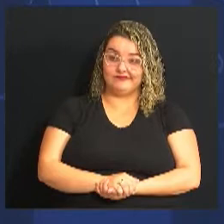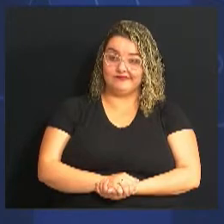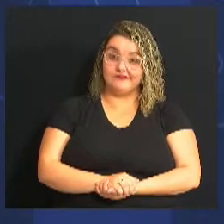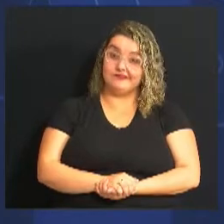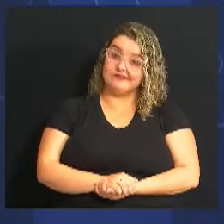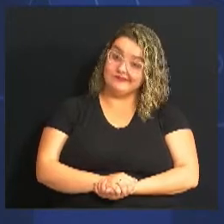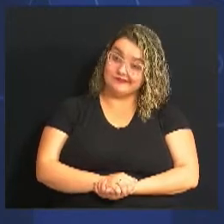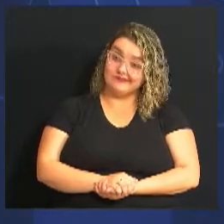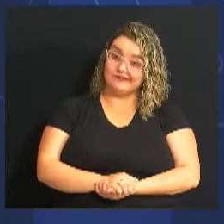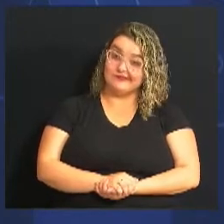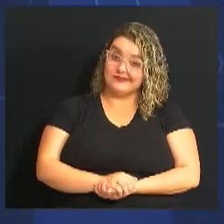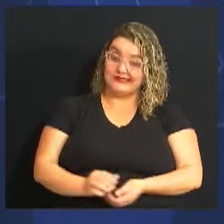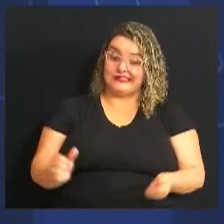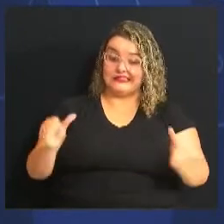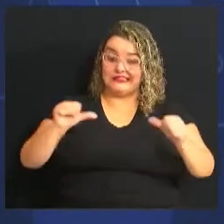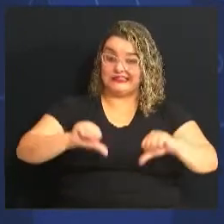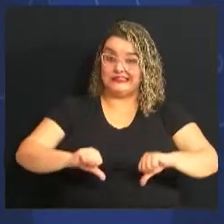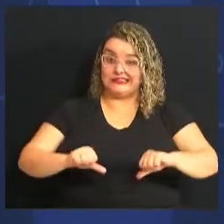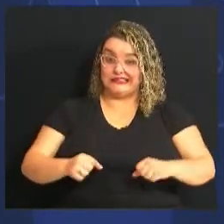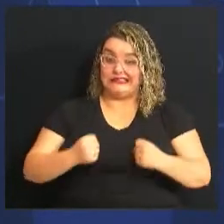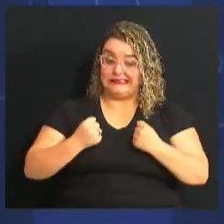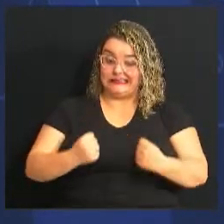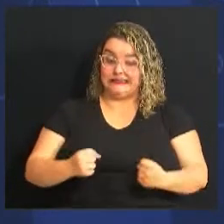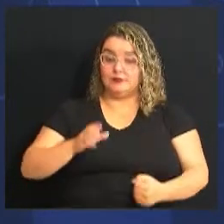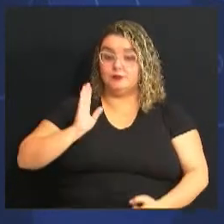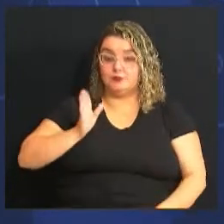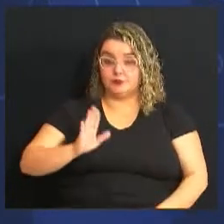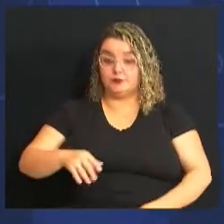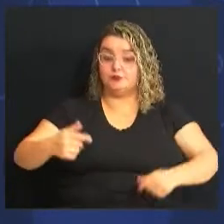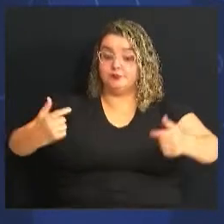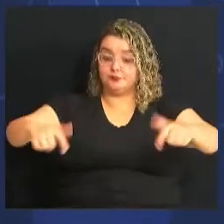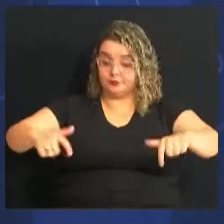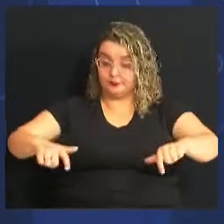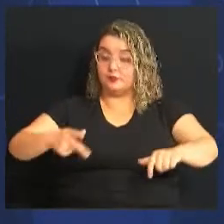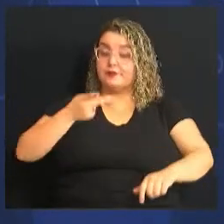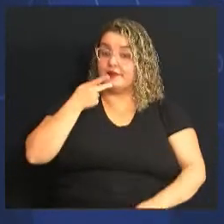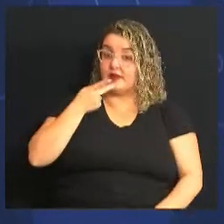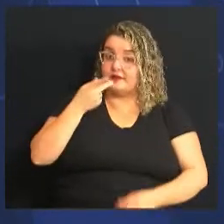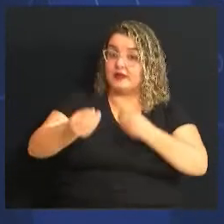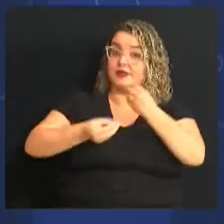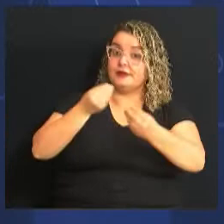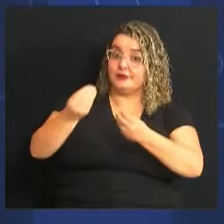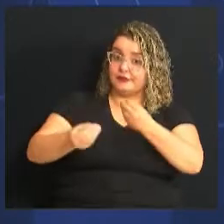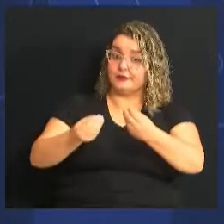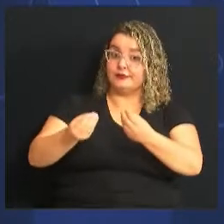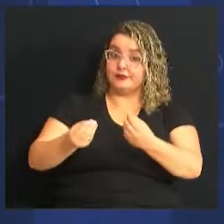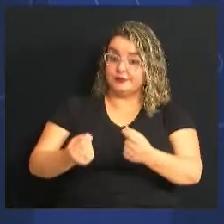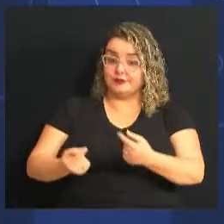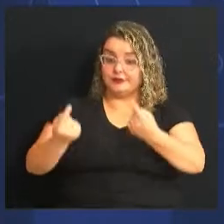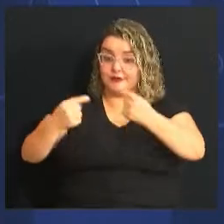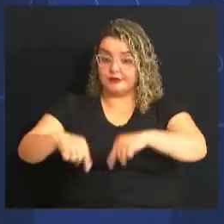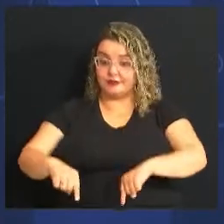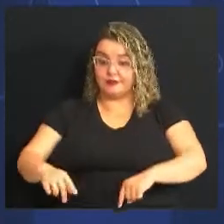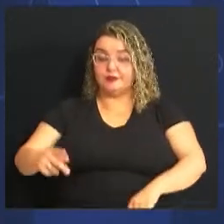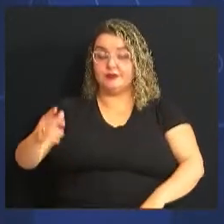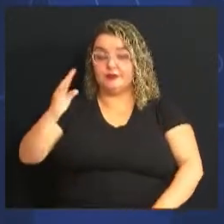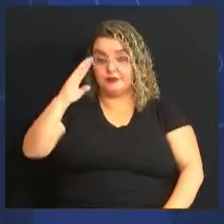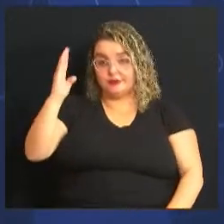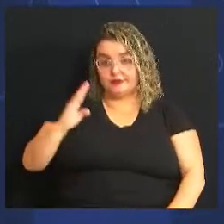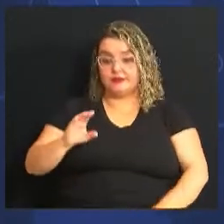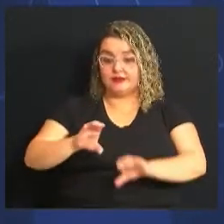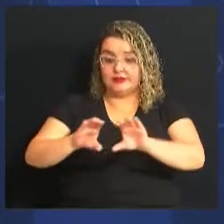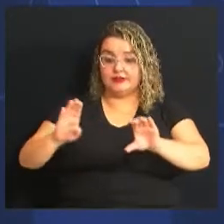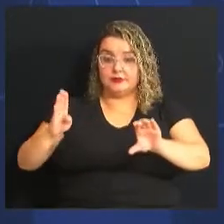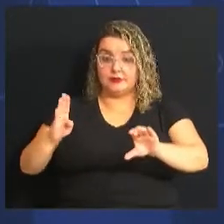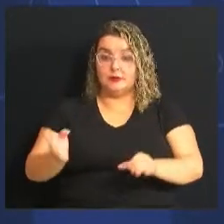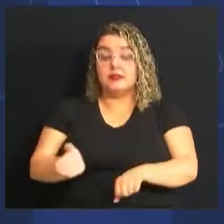Derrota pesada da Ponte, já a gente balança as redes e conta como ficou aí o Campeonato Brasileiro da Série B. Mas antes,